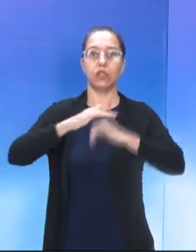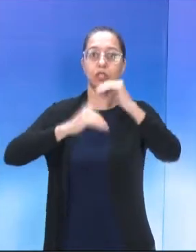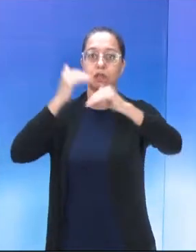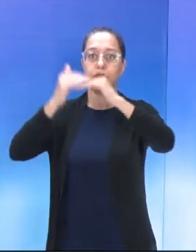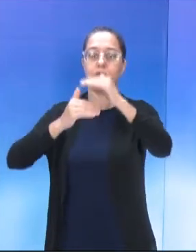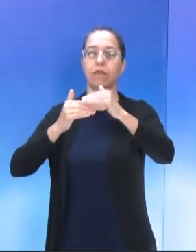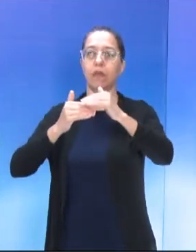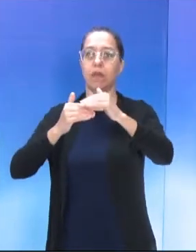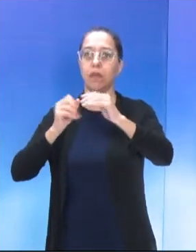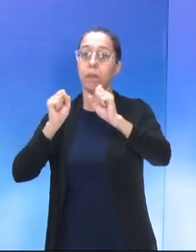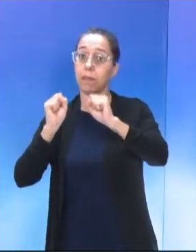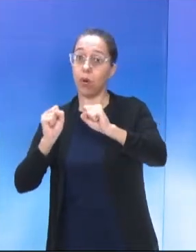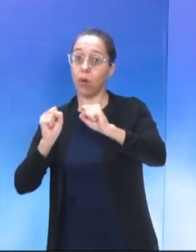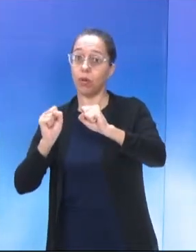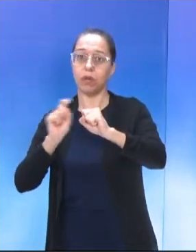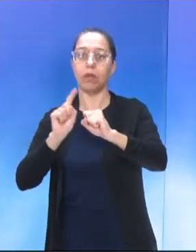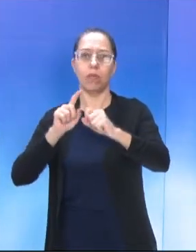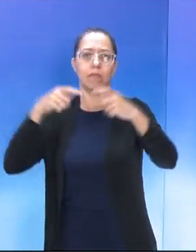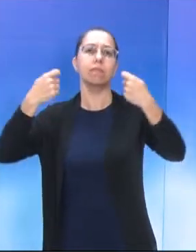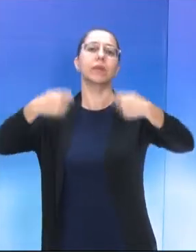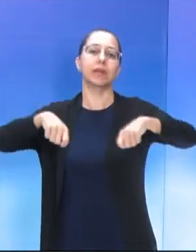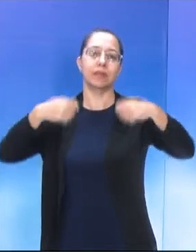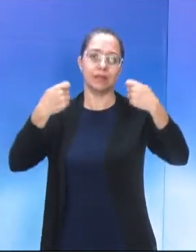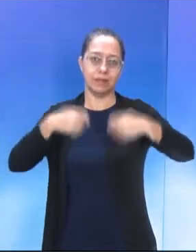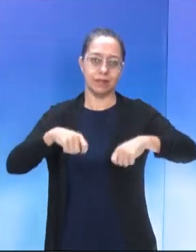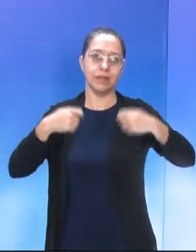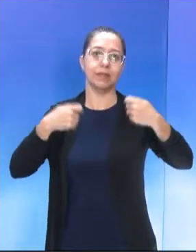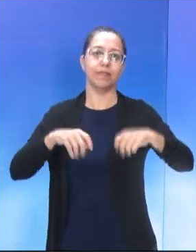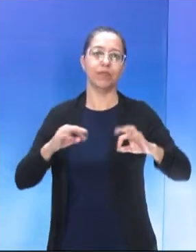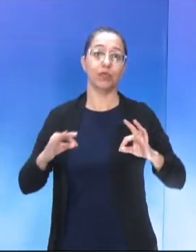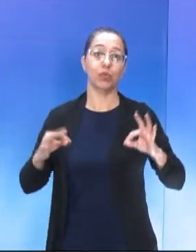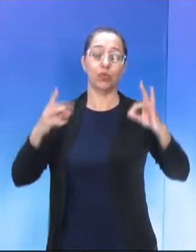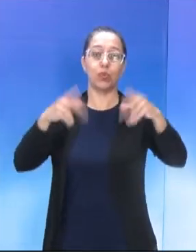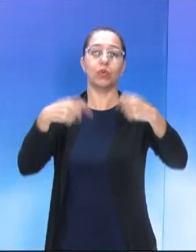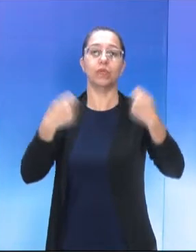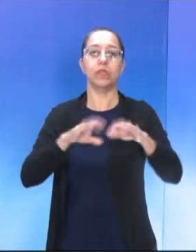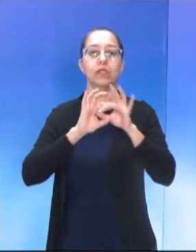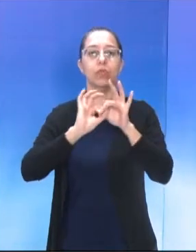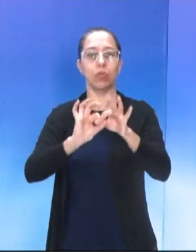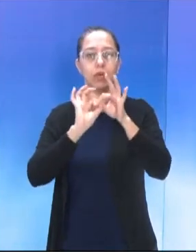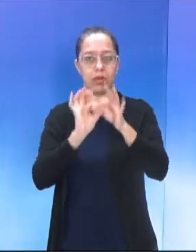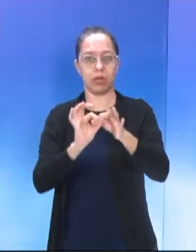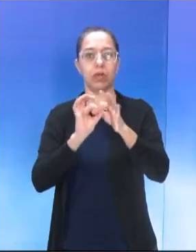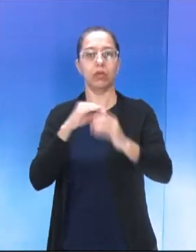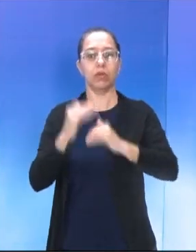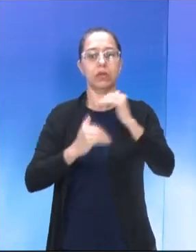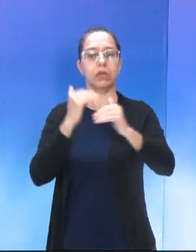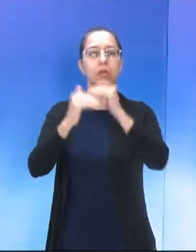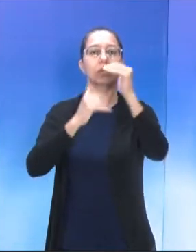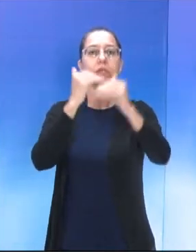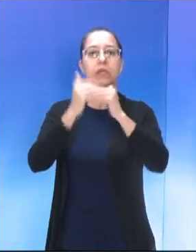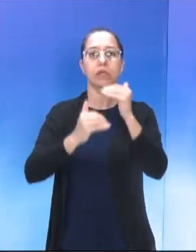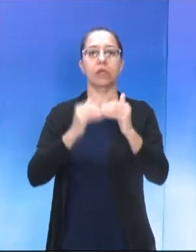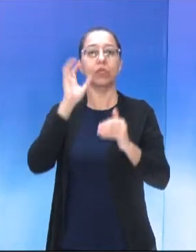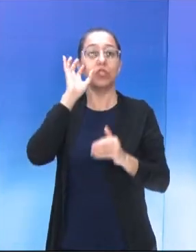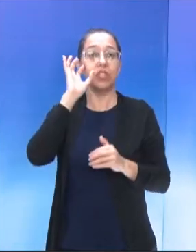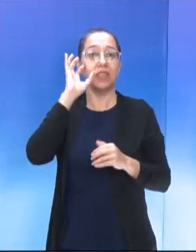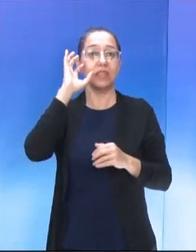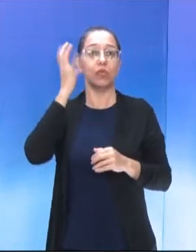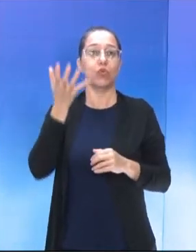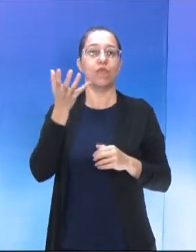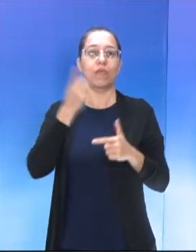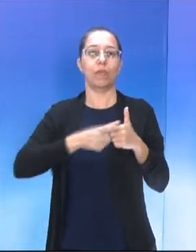é pode ser, deve ser, ok? Porque todos precisam estar juntos nessa construção da solução de